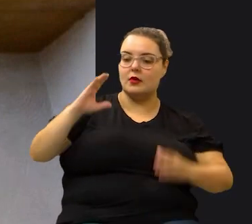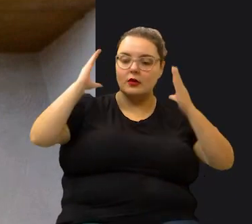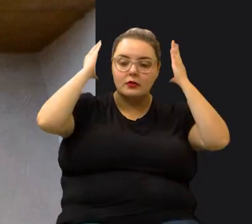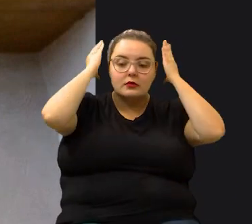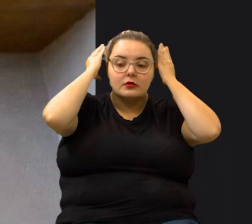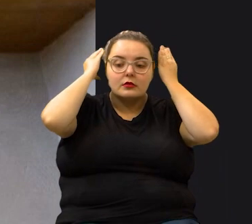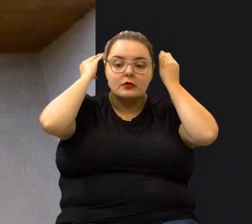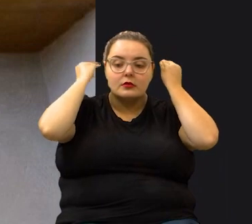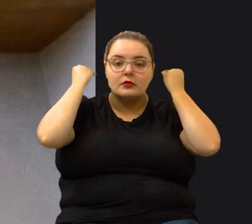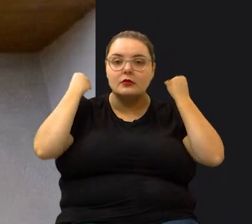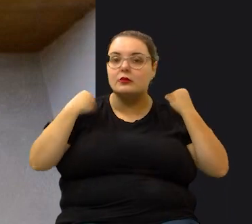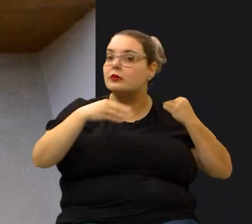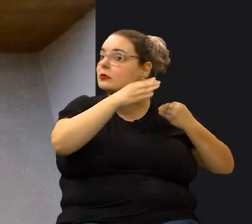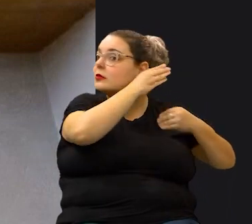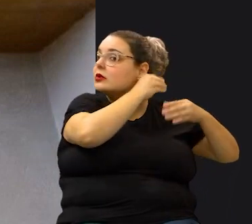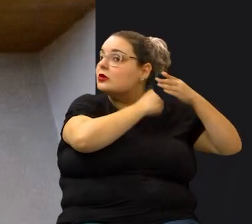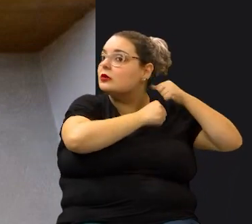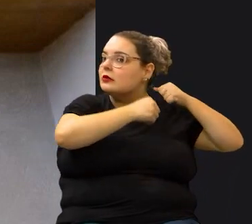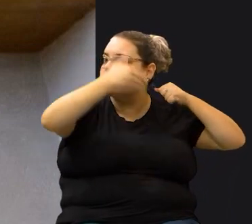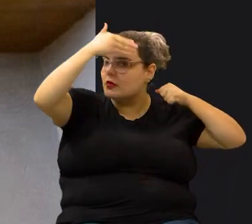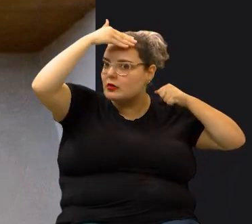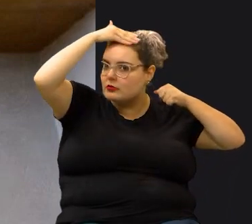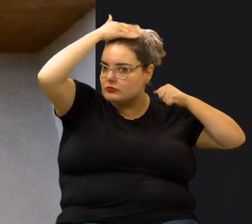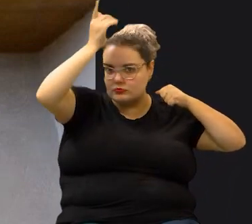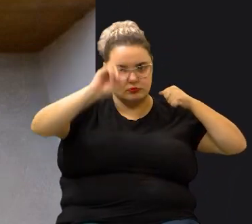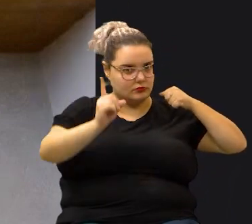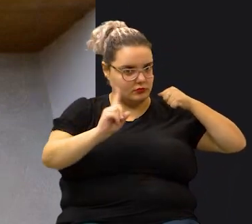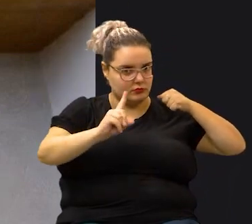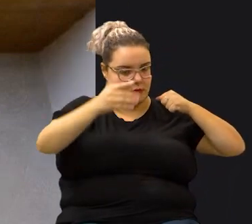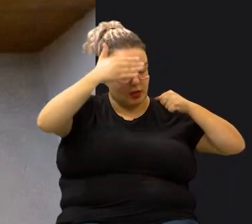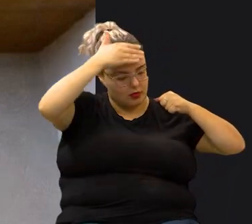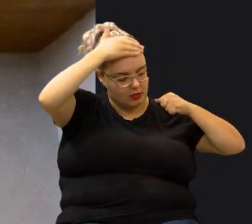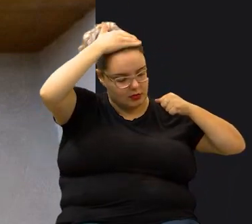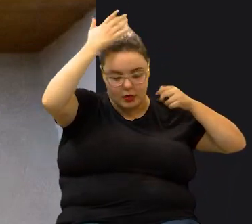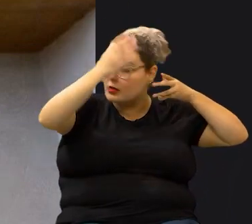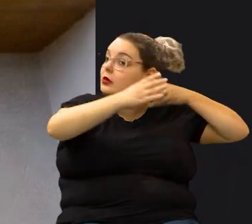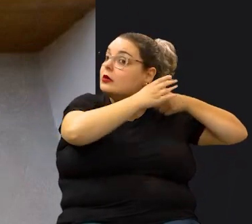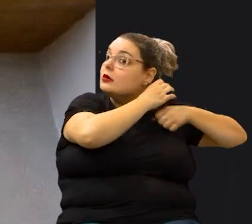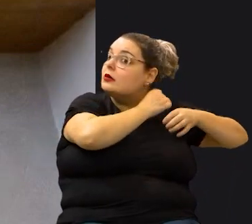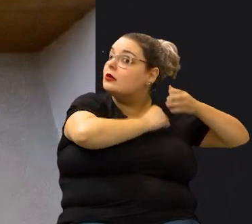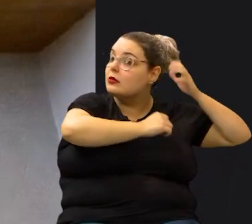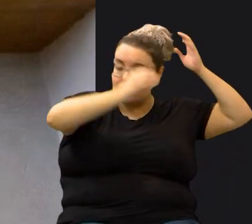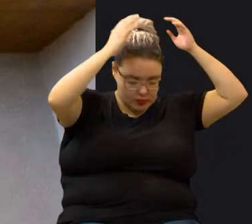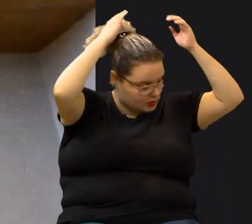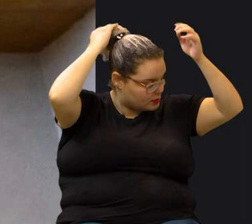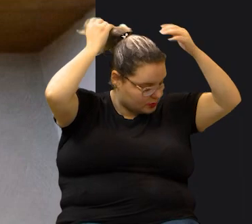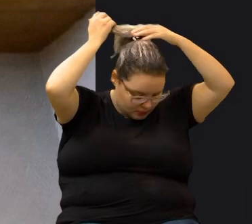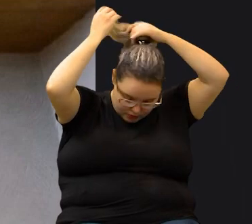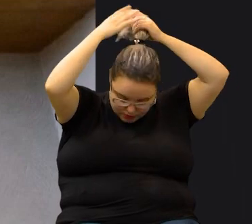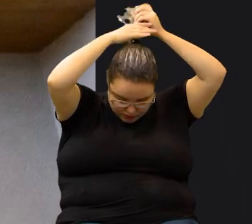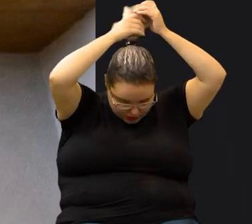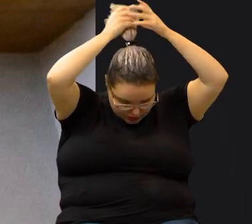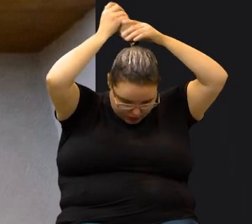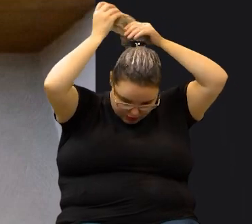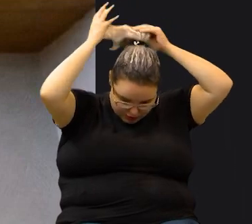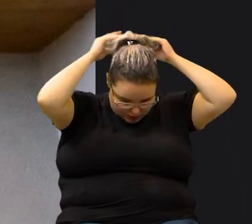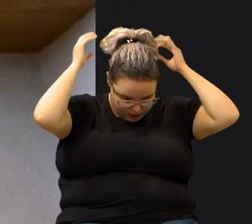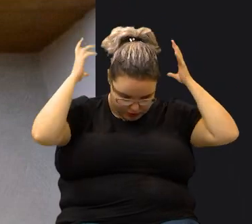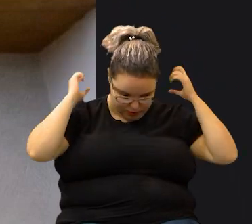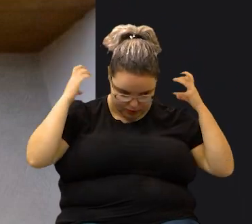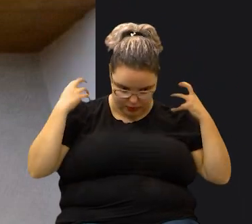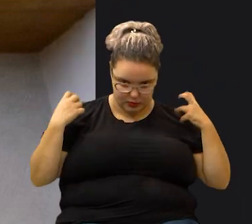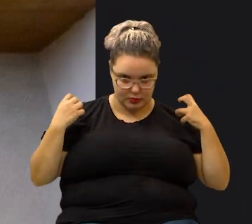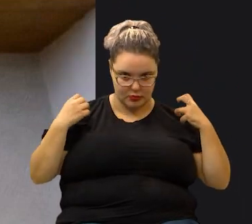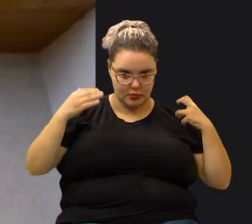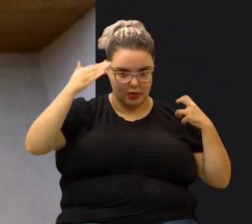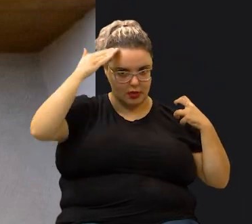eles devem ser utilizados no fio, mas devem ser evitados, por exemplo, na raiz do cabelo, porque aumenta a oleosidade, muitas vezes pode piorar a descamação.